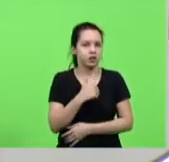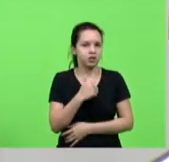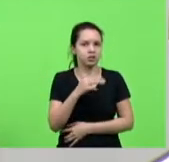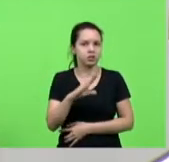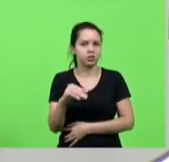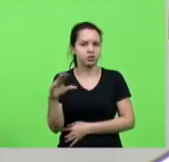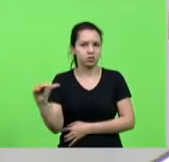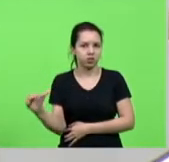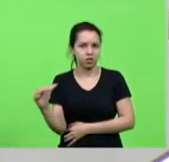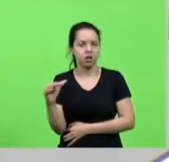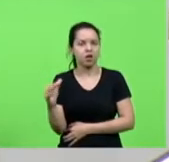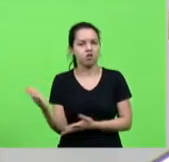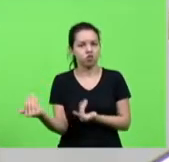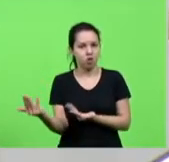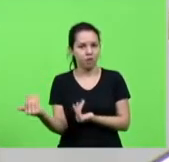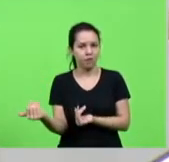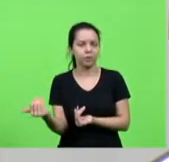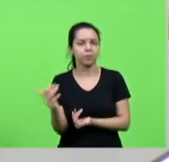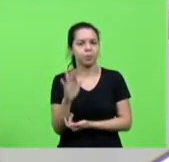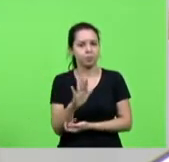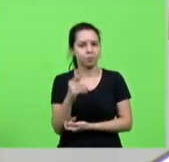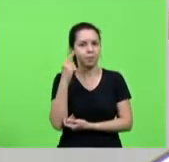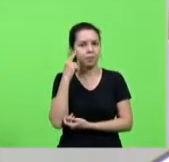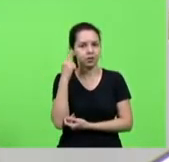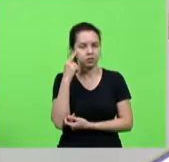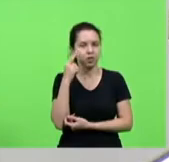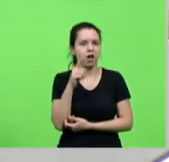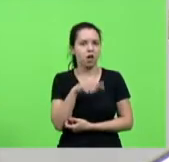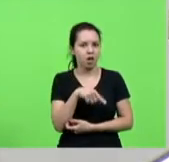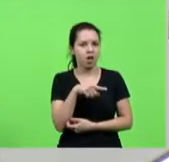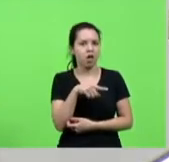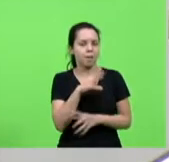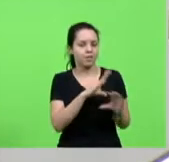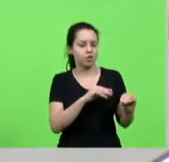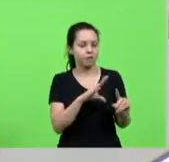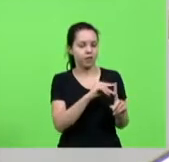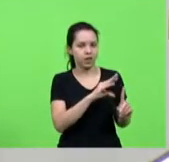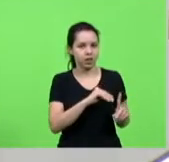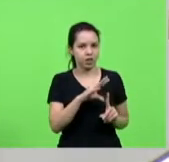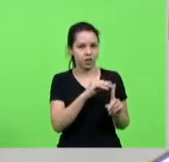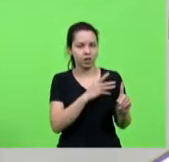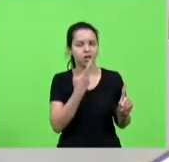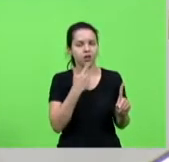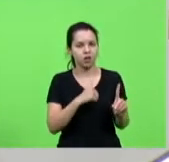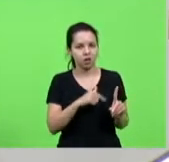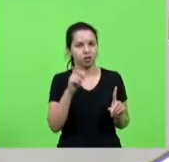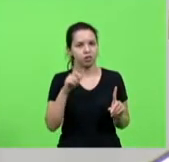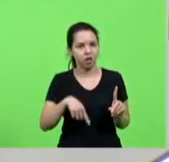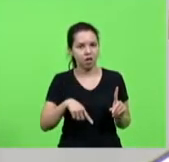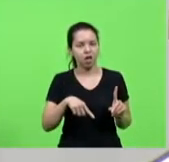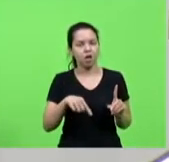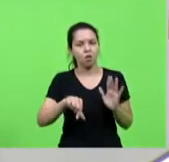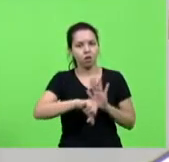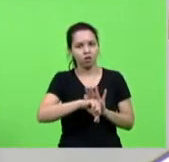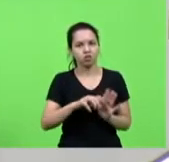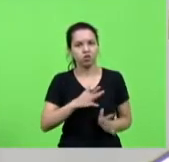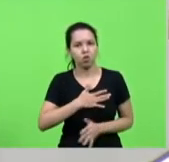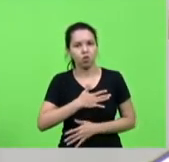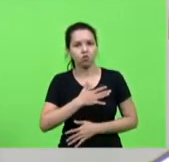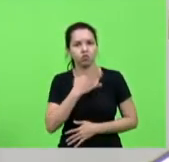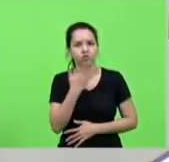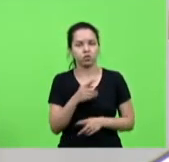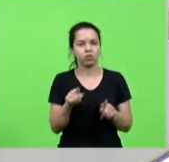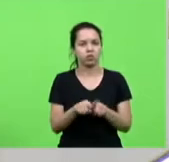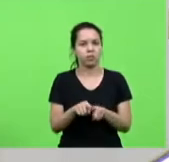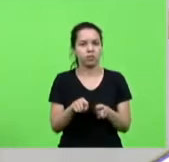é de que pedofilia é um dos crimes mais nojentos que se possa imaginar e que qualquer assunto relacionado a isso, inclusive